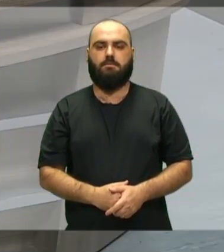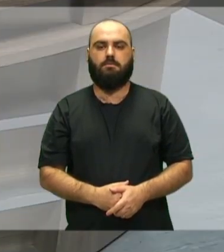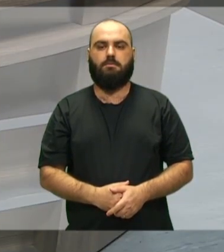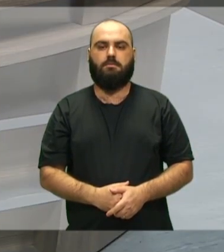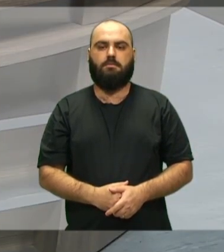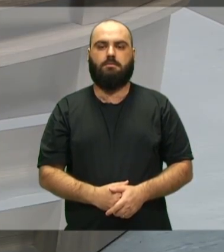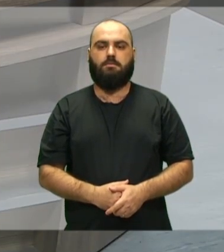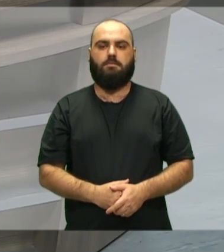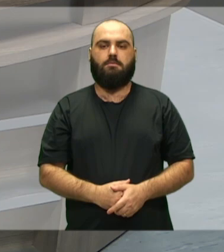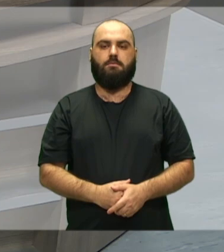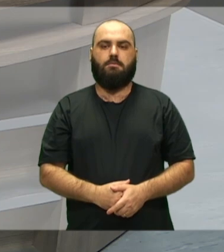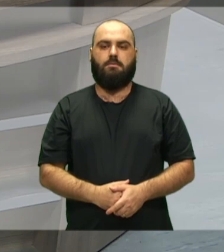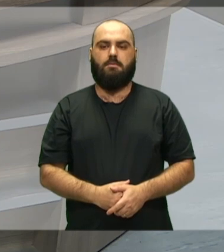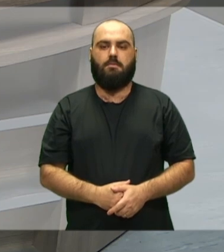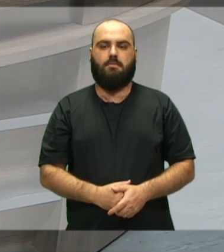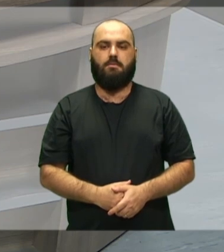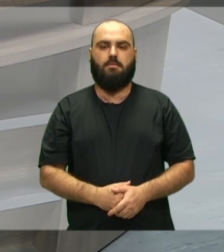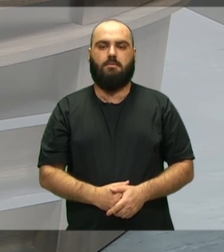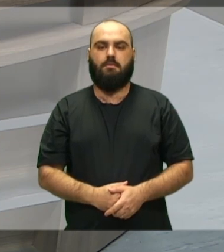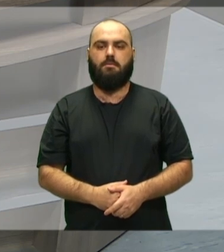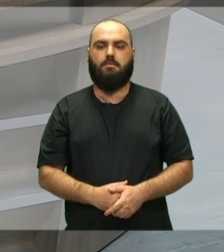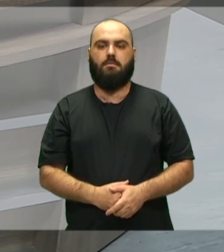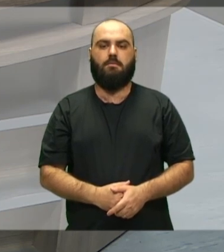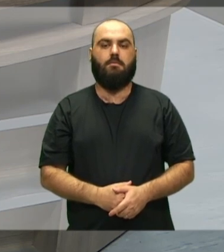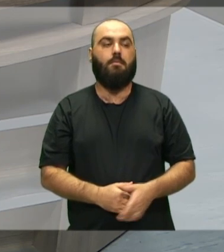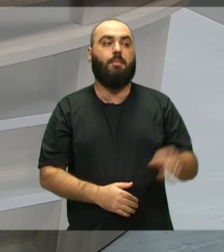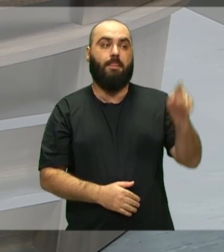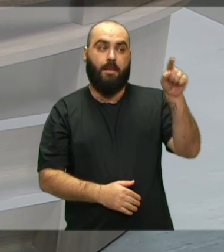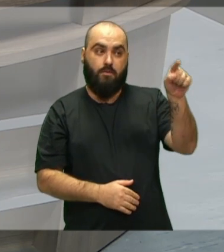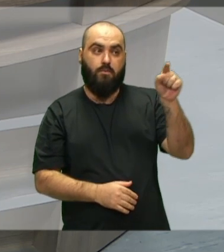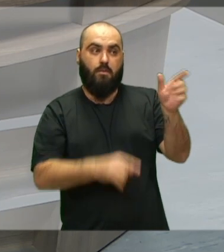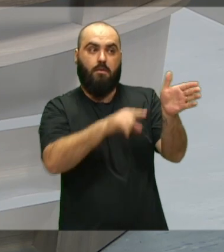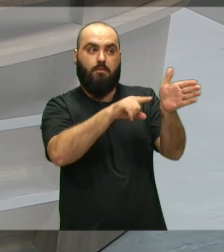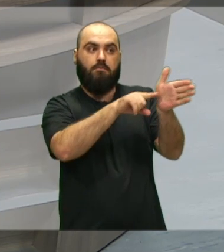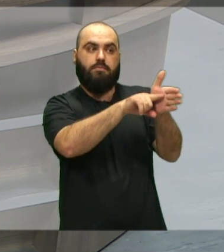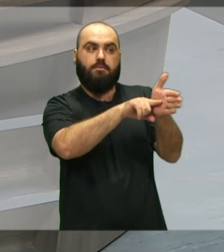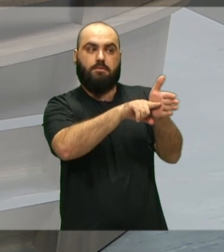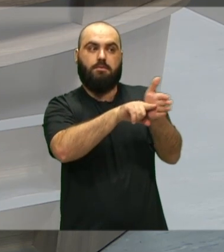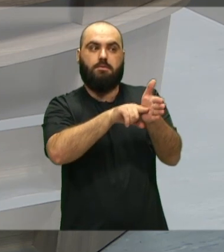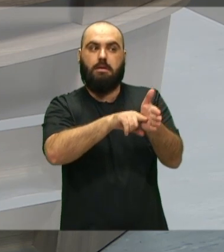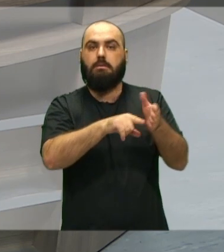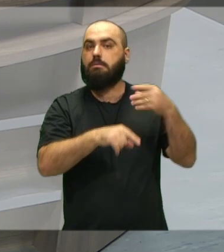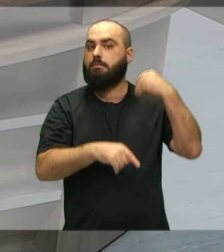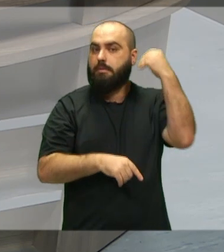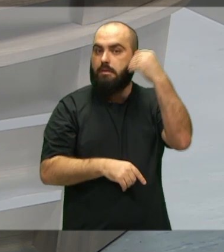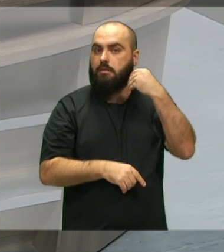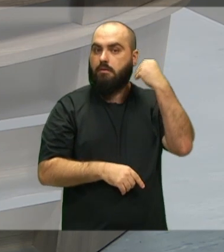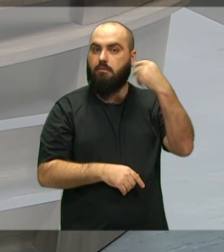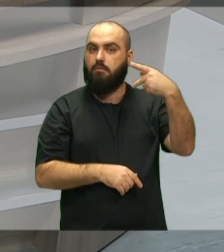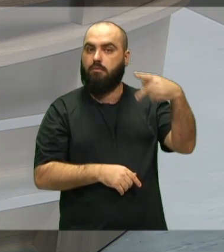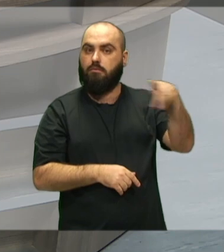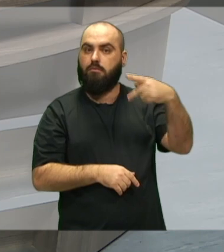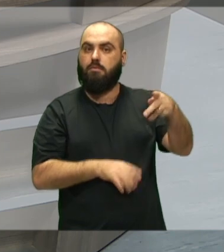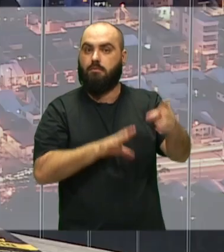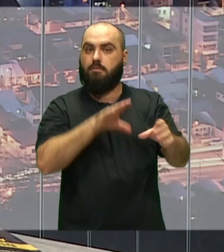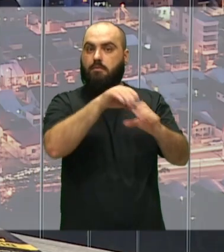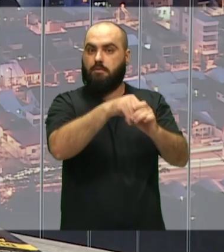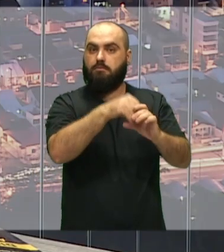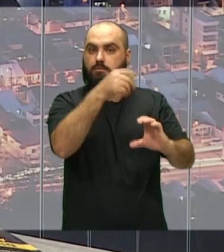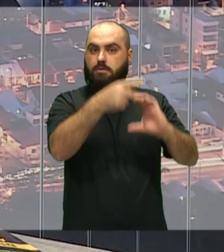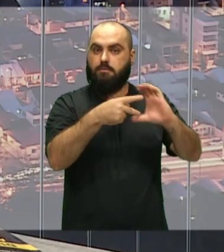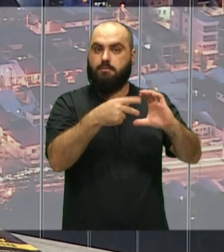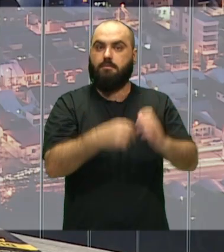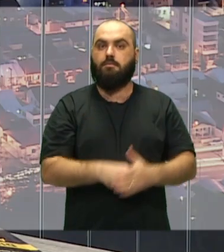tua, desenvolvida aqui também, dentro da Casa Legislativa, né? Com a experiência tua aqui,